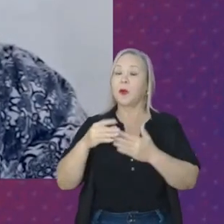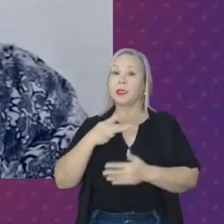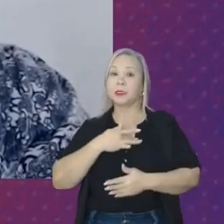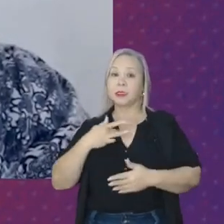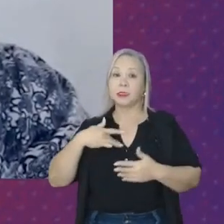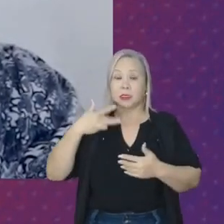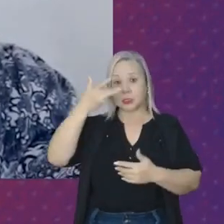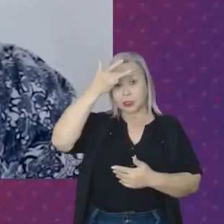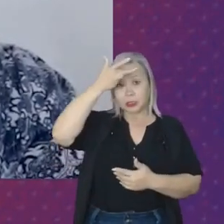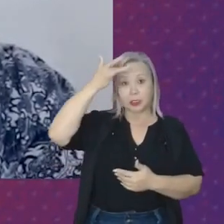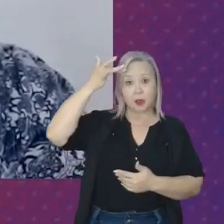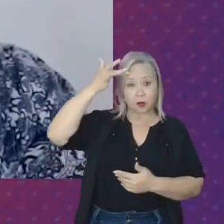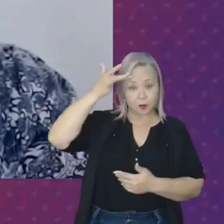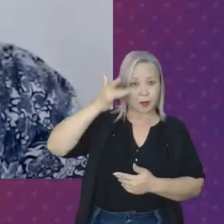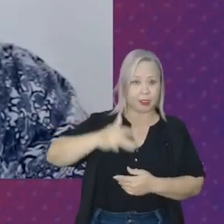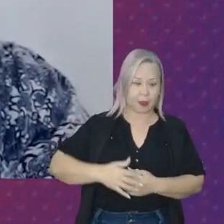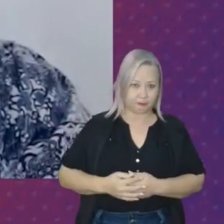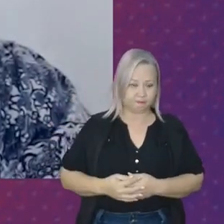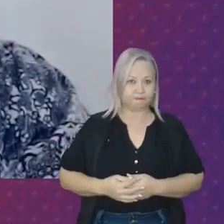mental